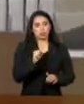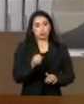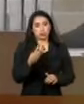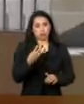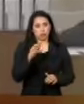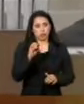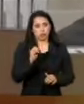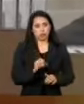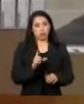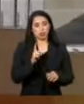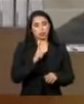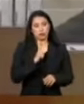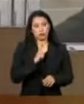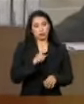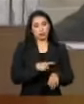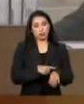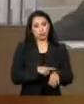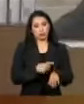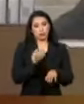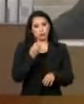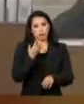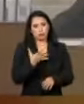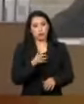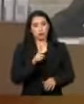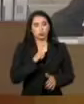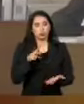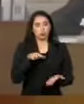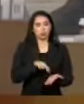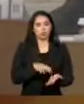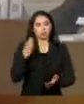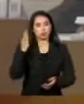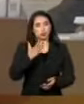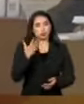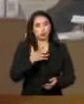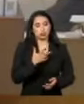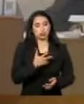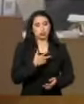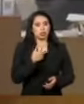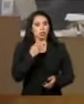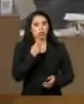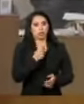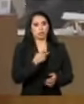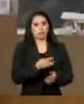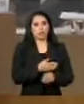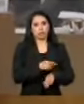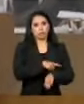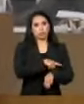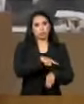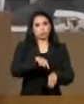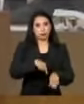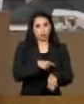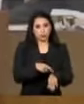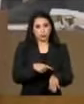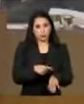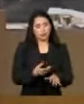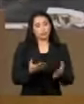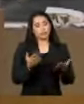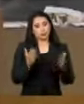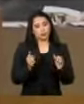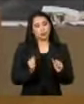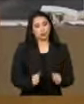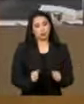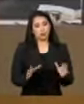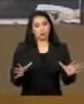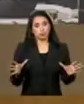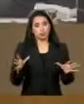suficiente para encerrar, porque há alguns oradores que já manifestaram que não usarão todo o tempo. Então, poderíamos concluir todas